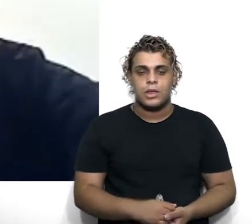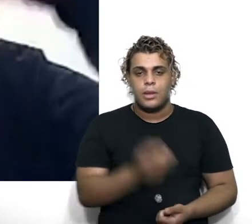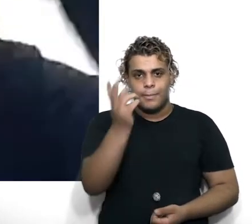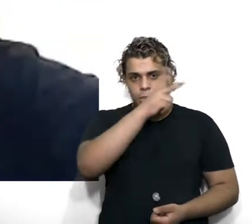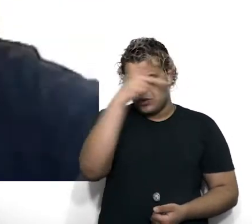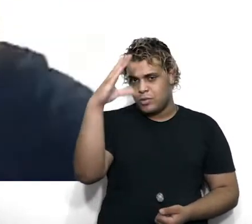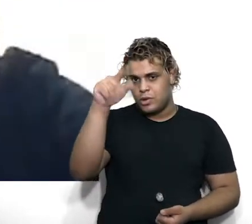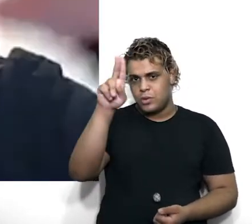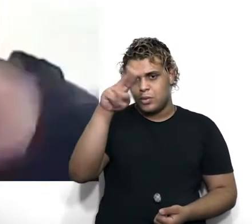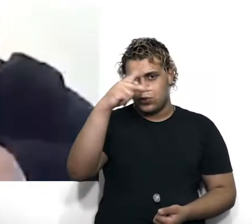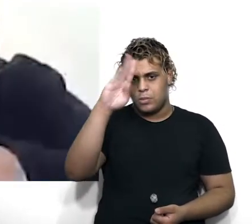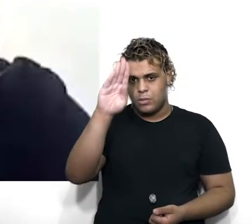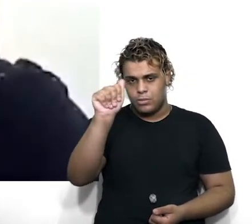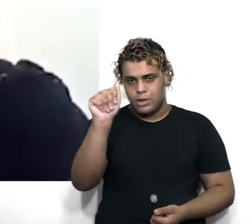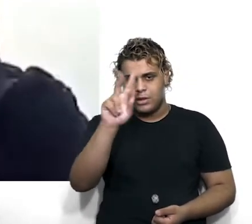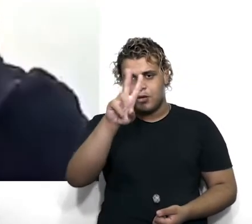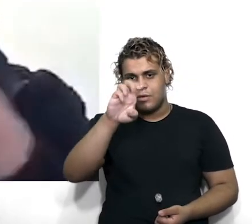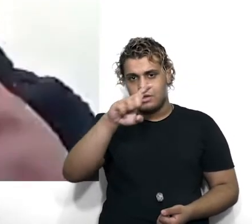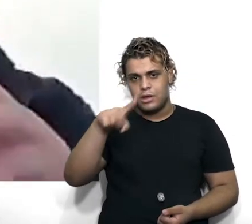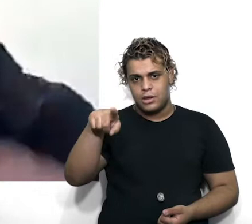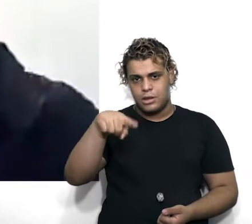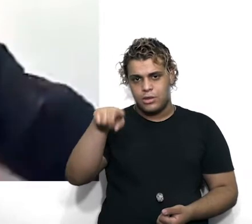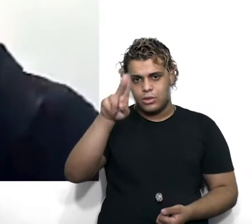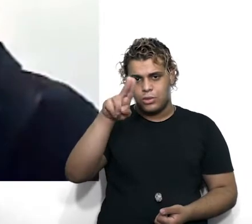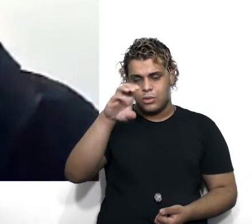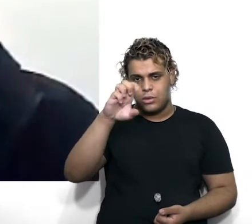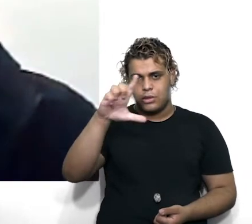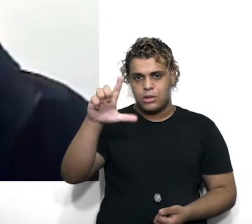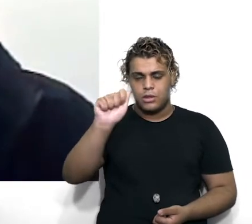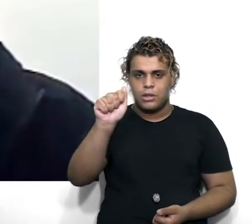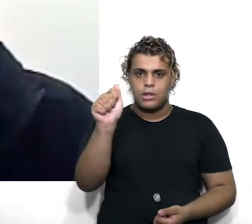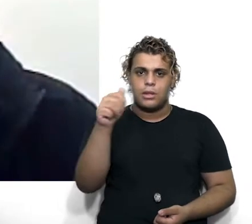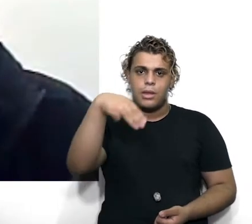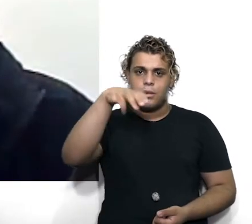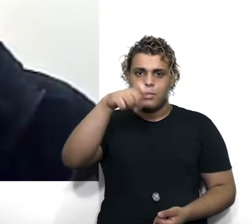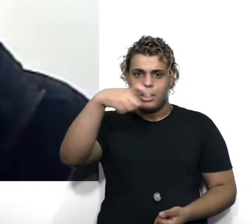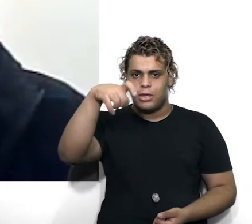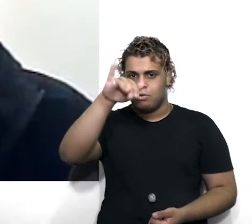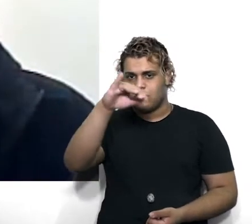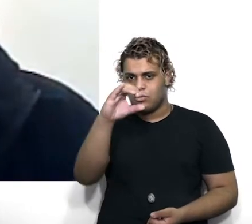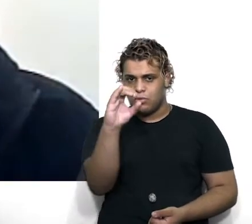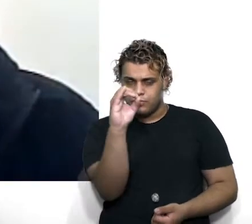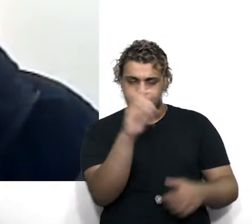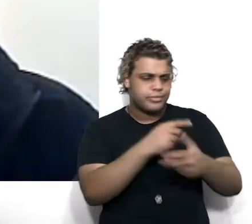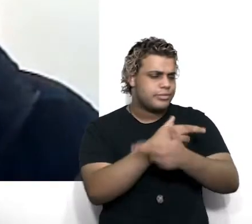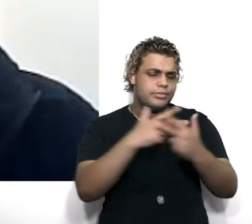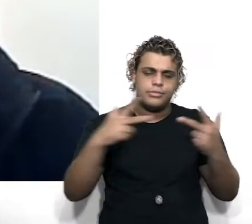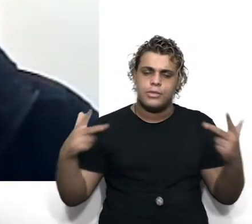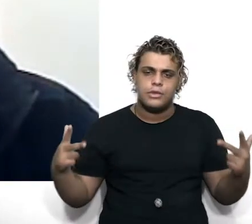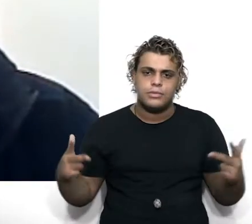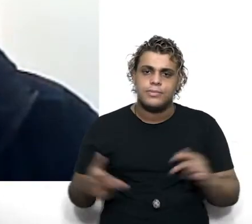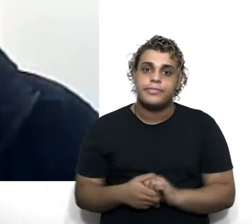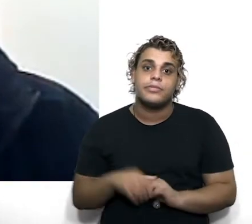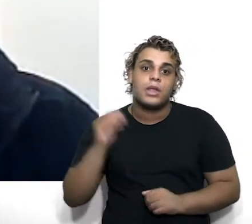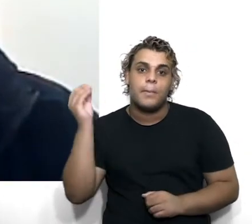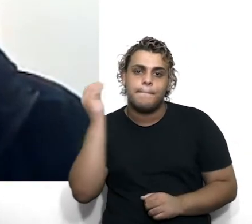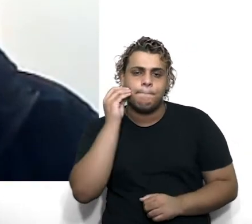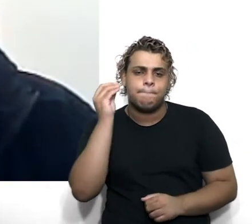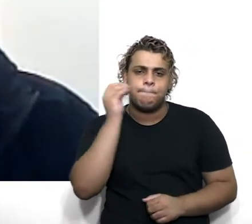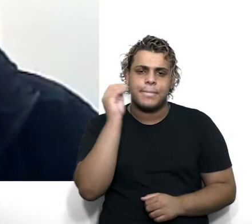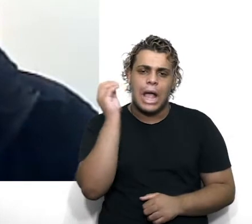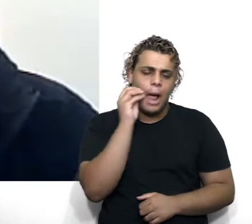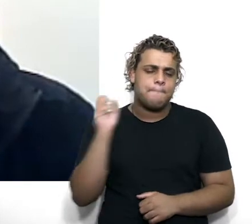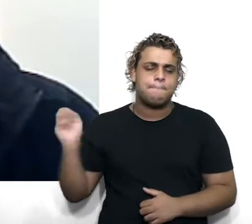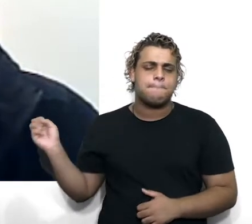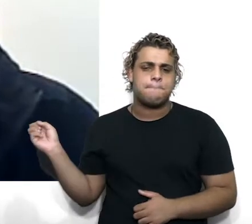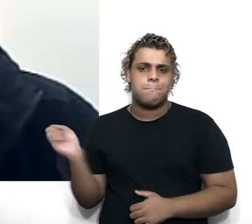num site na Venezuela, num site em México, etc, etc. E isso foi uma experiência absolutamente nova para